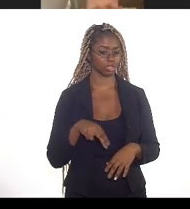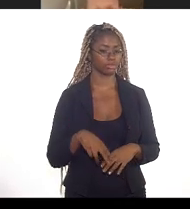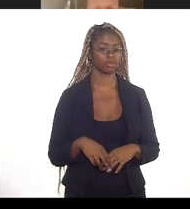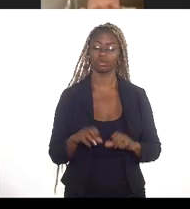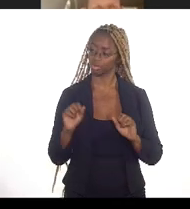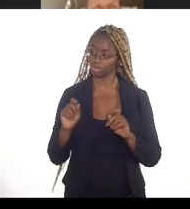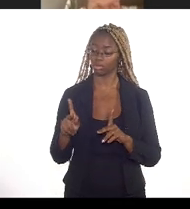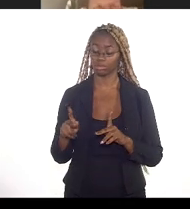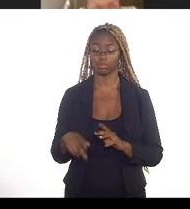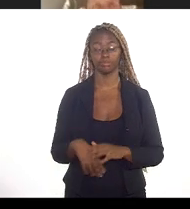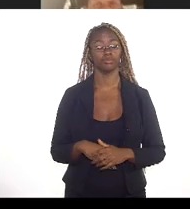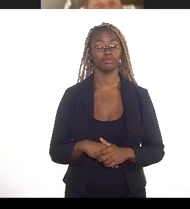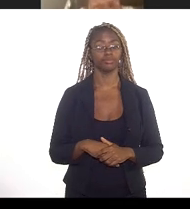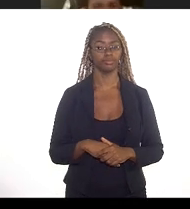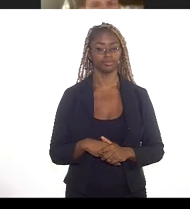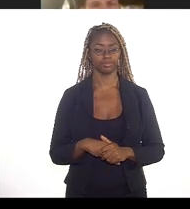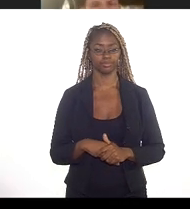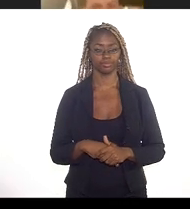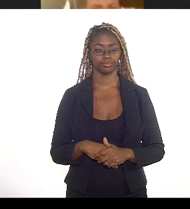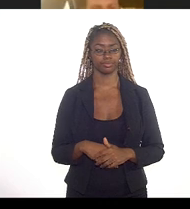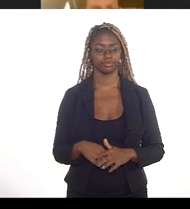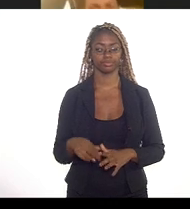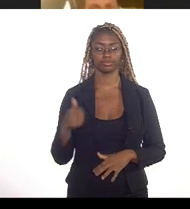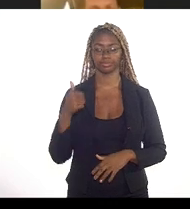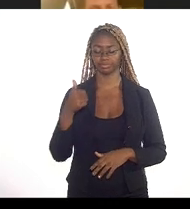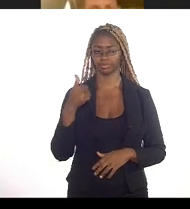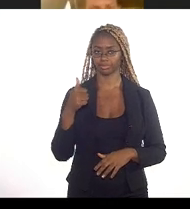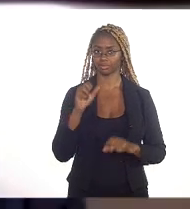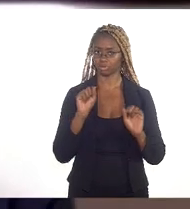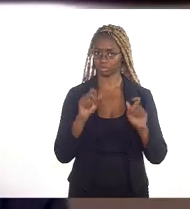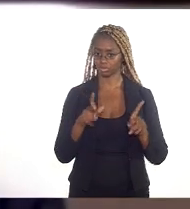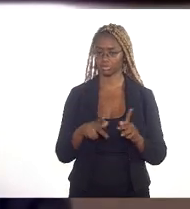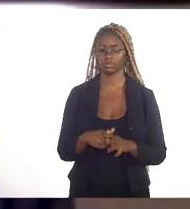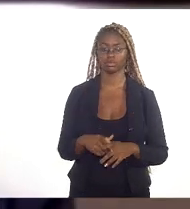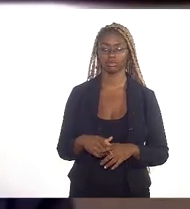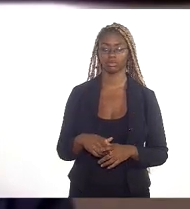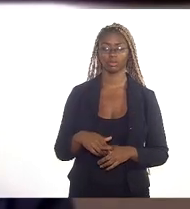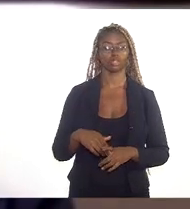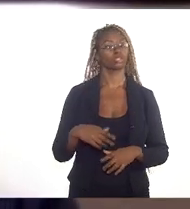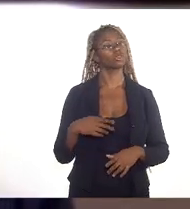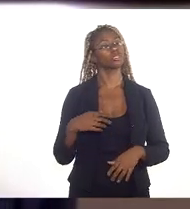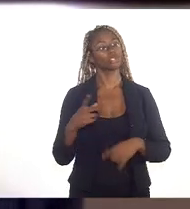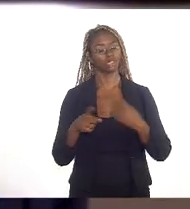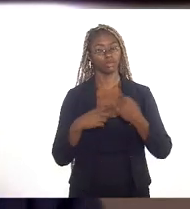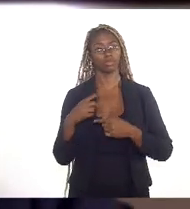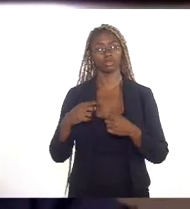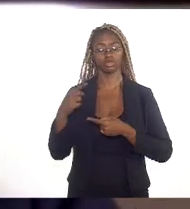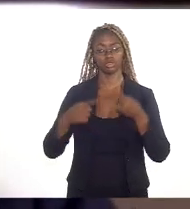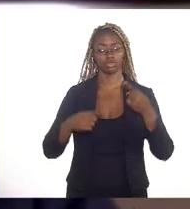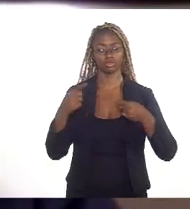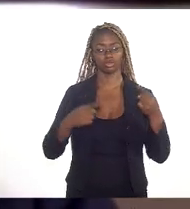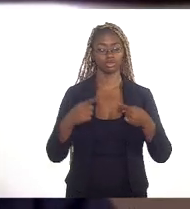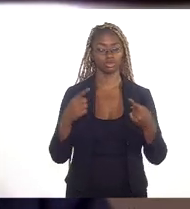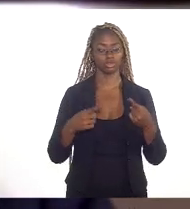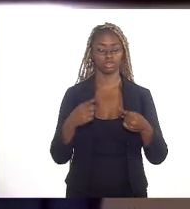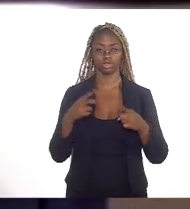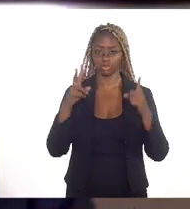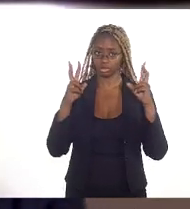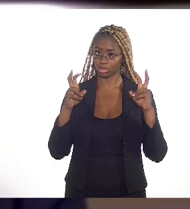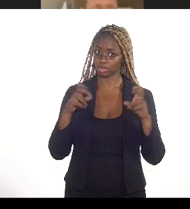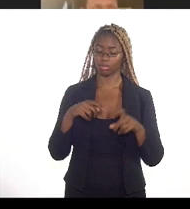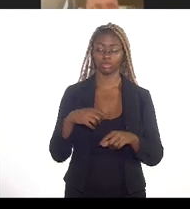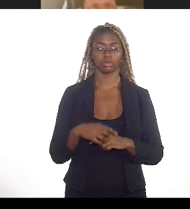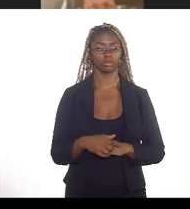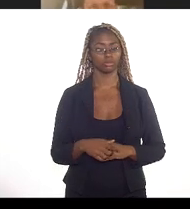Ok. Ok, Valdec. Sem prejuízo de vocês discutirem a matéria no momento que eu botar em discussão, por favor.